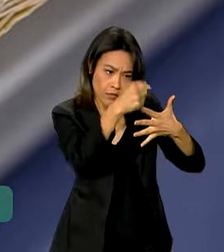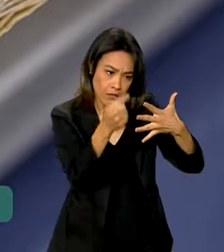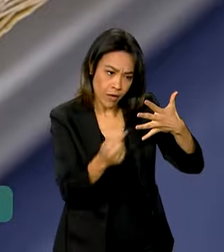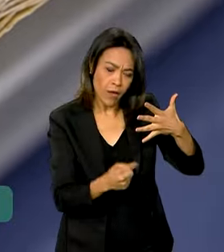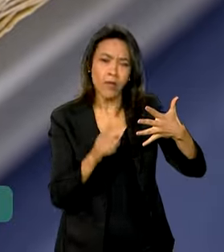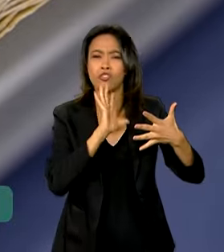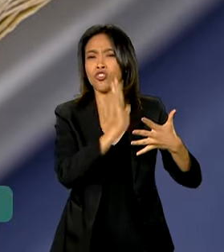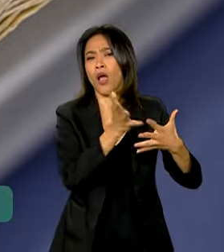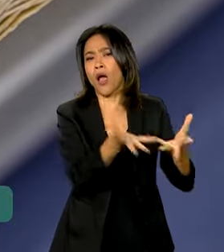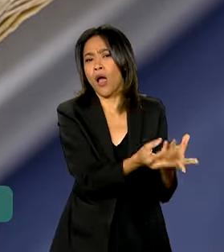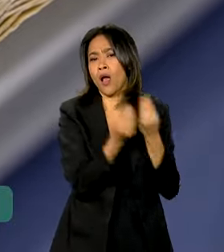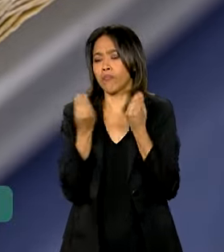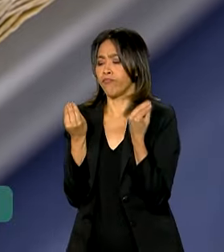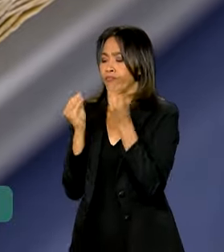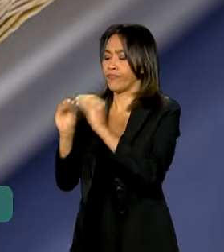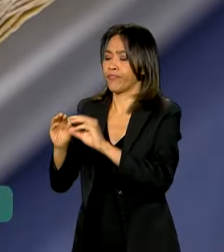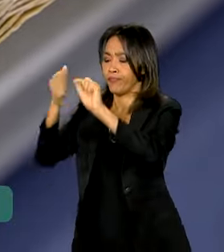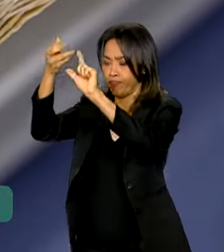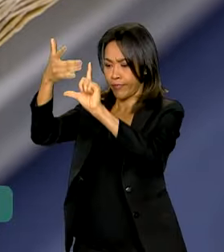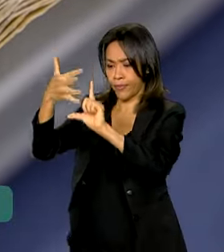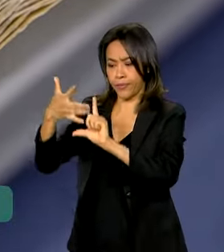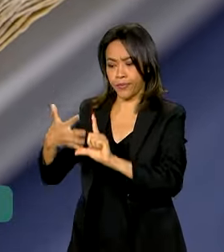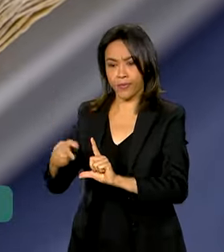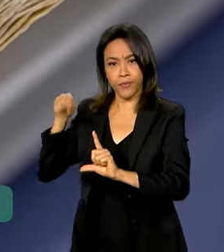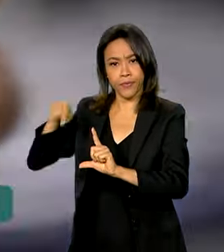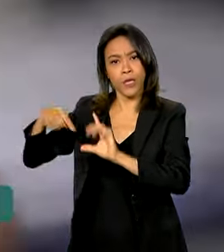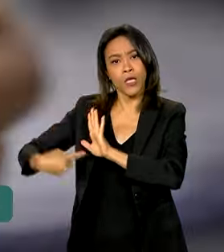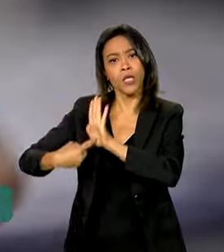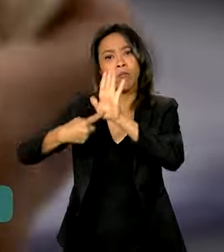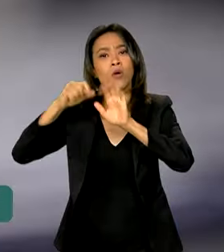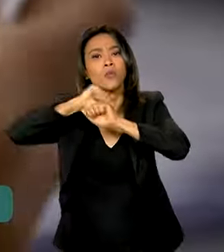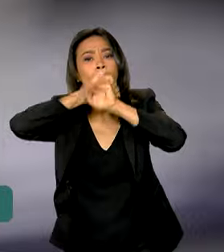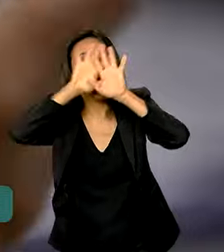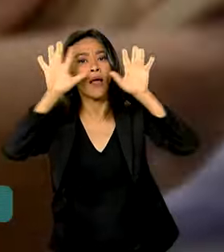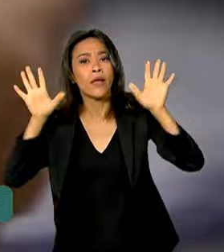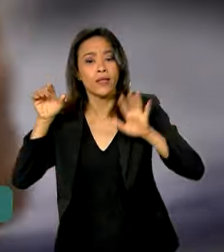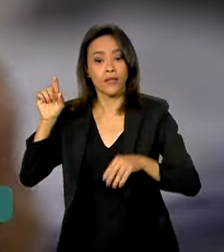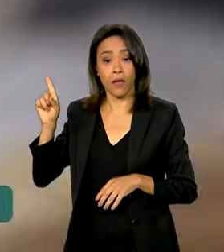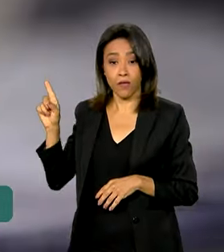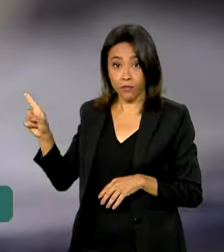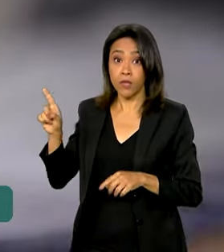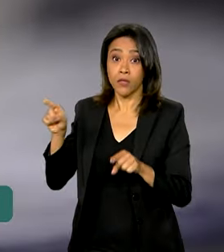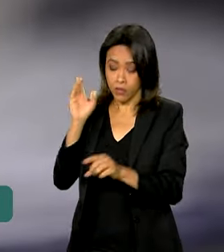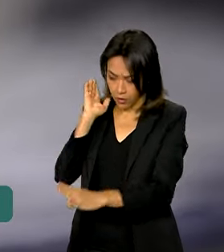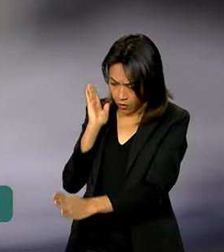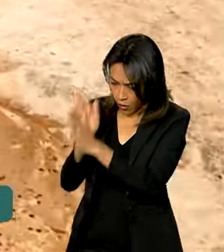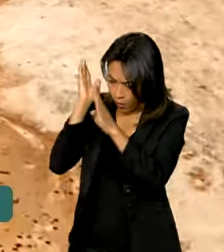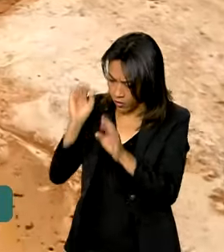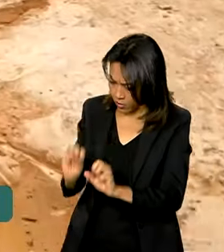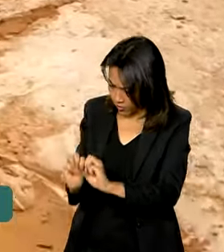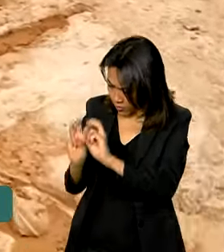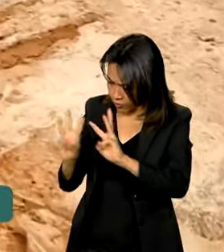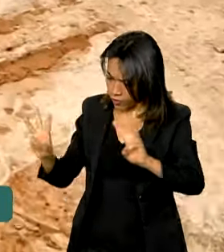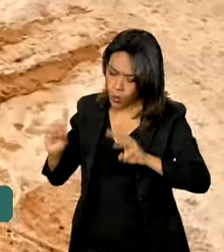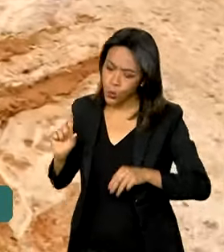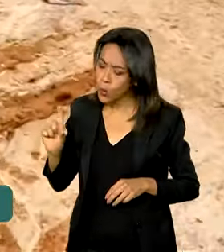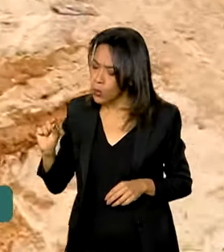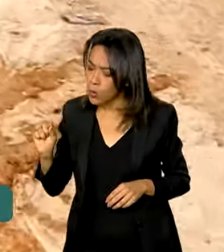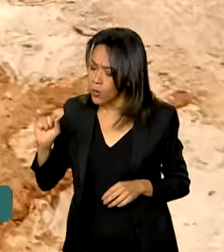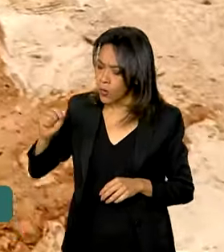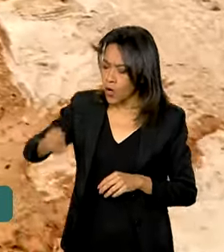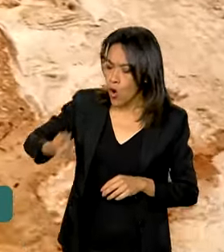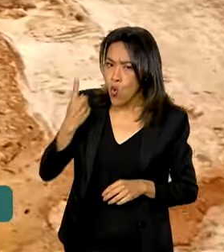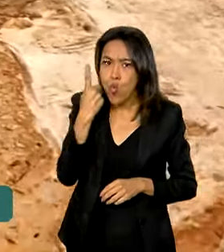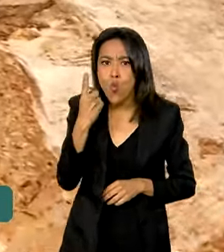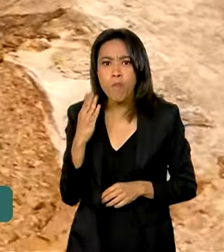estão disponibilizados no portal da Transparência. No site, também é possível consultar sobre o gasto de